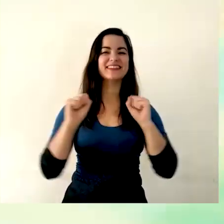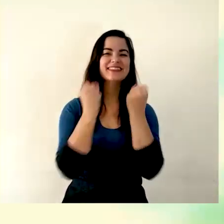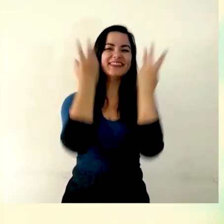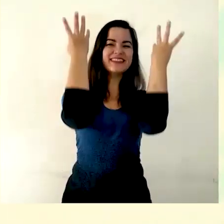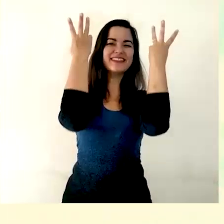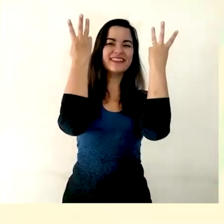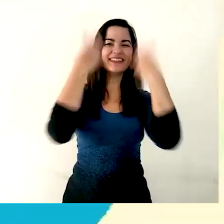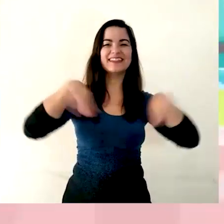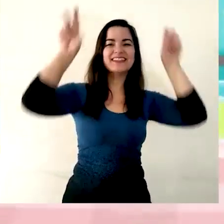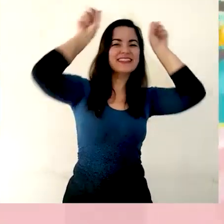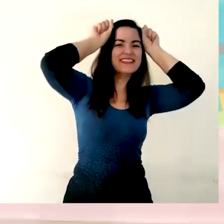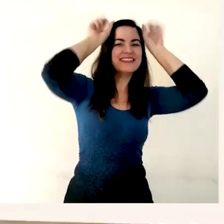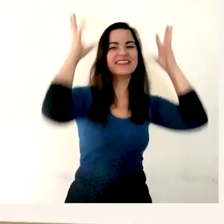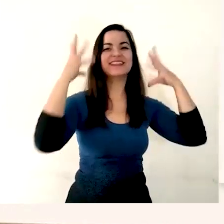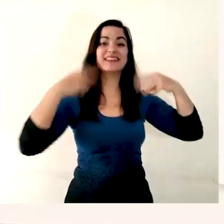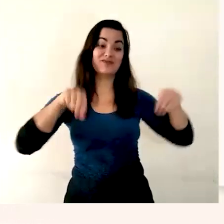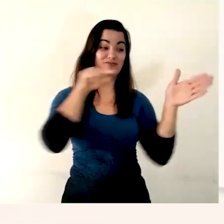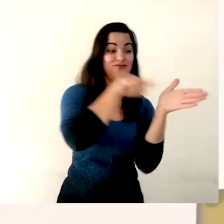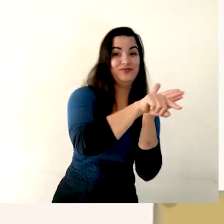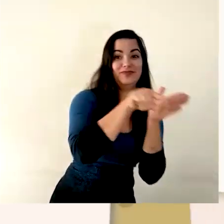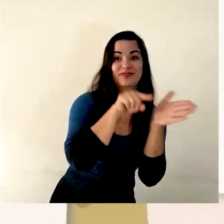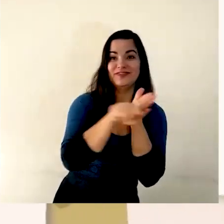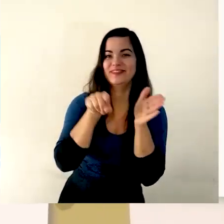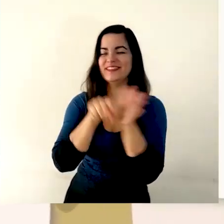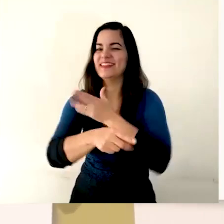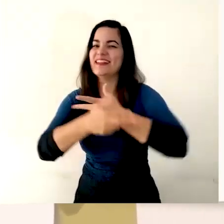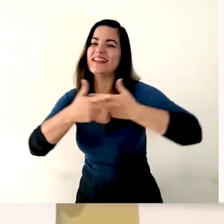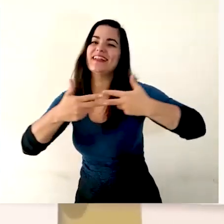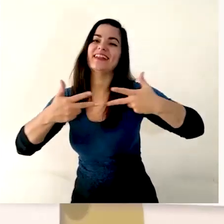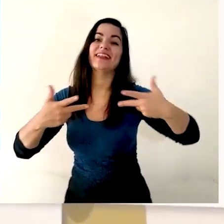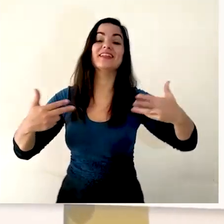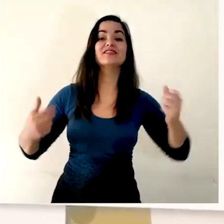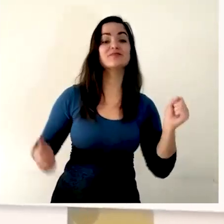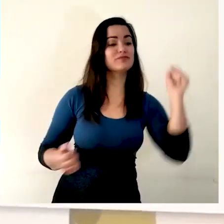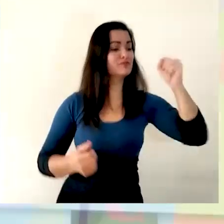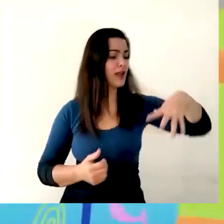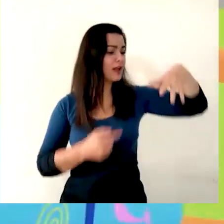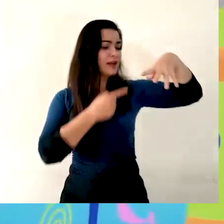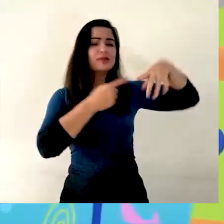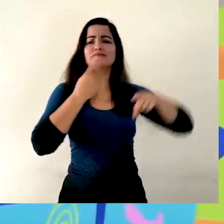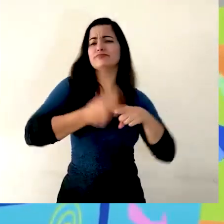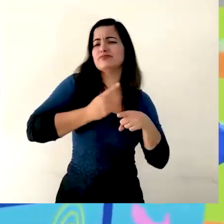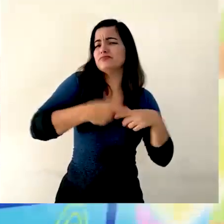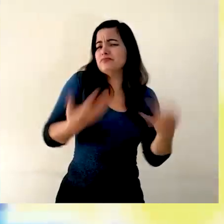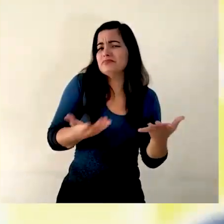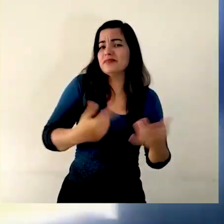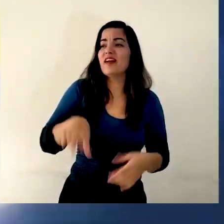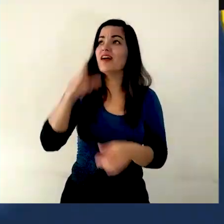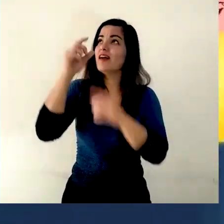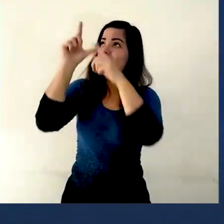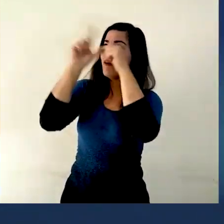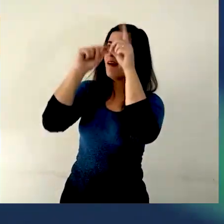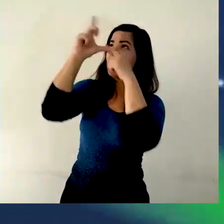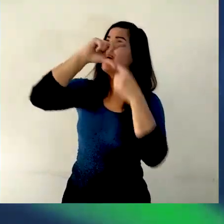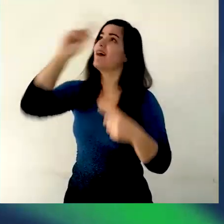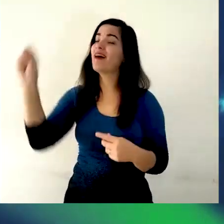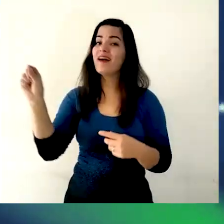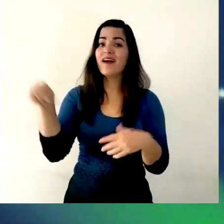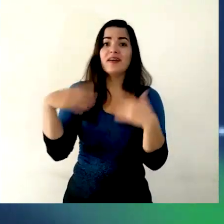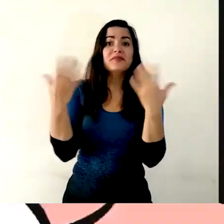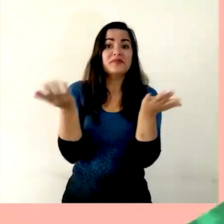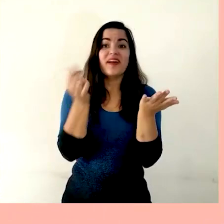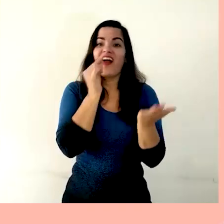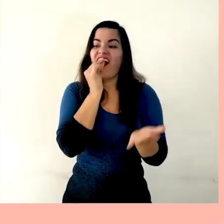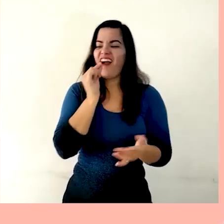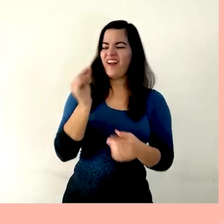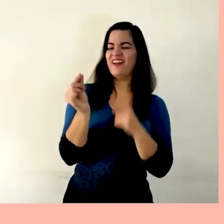Luna. Esse é o show da Luna, tudo que a pergunta a Luna faz. Porque a luz acende, cadê